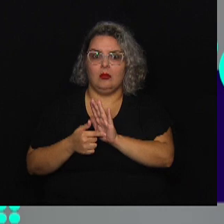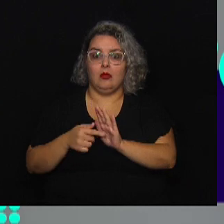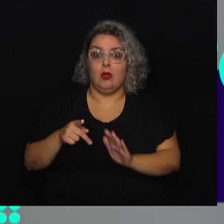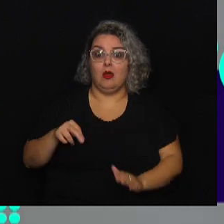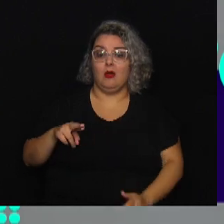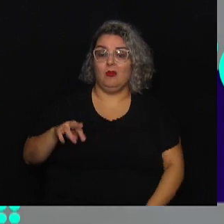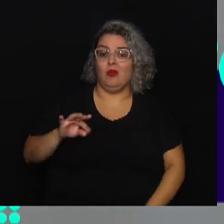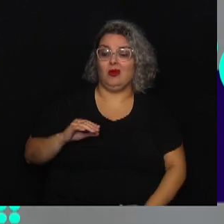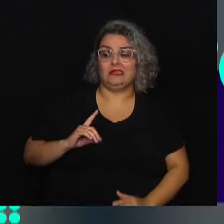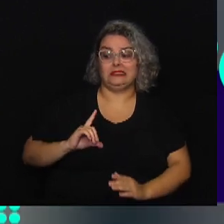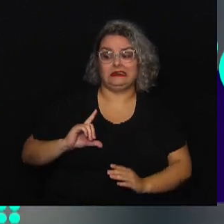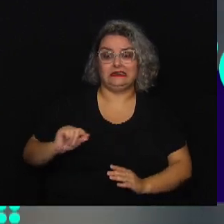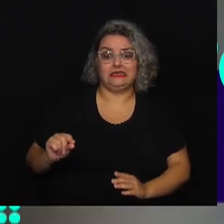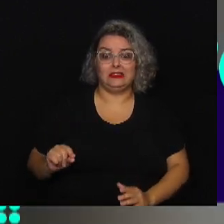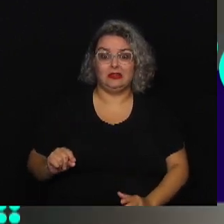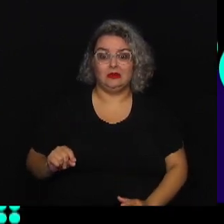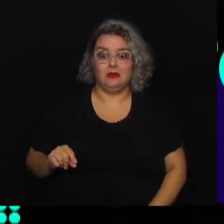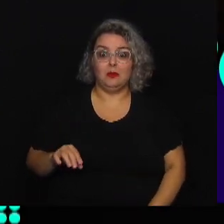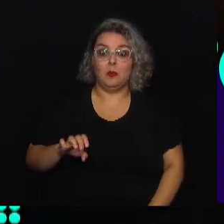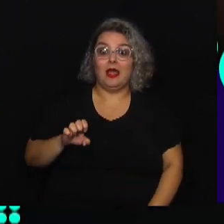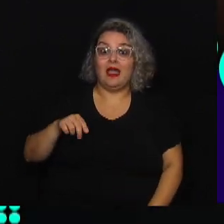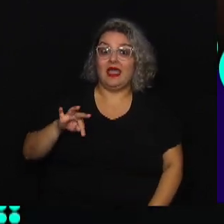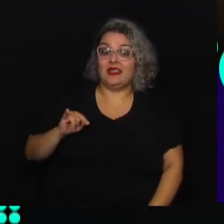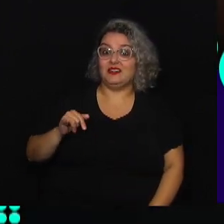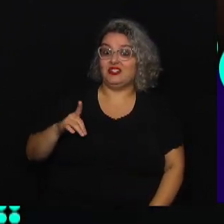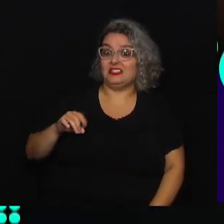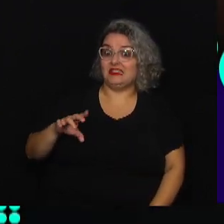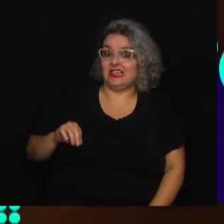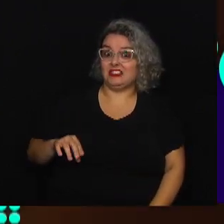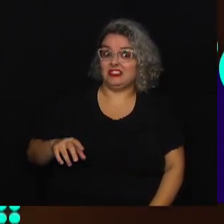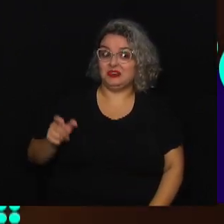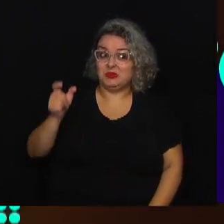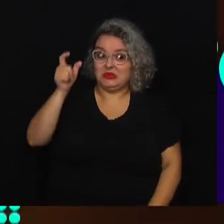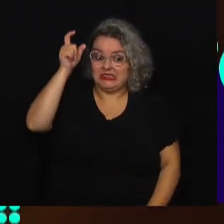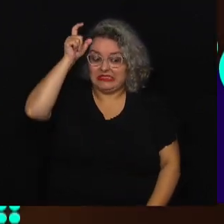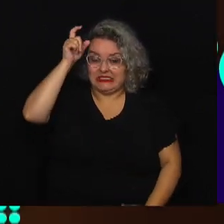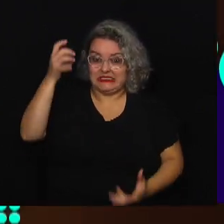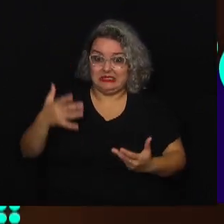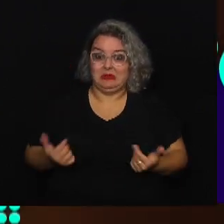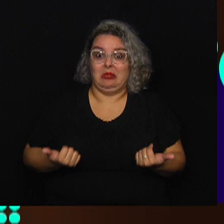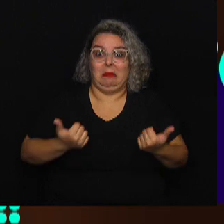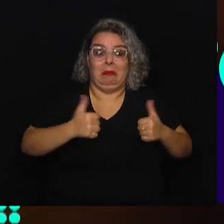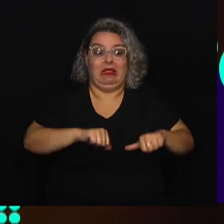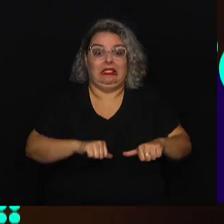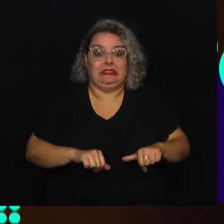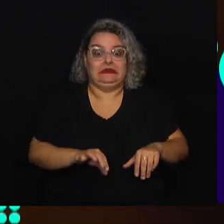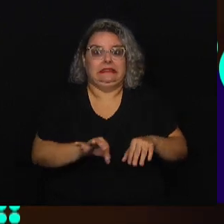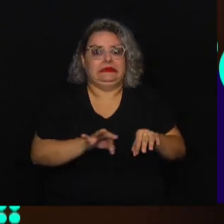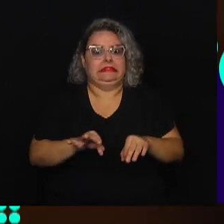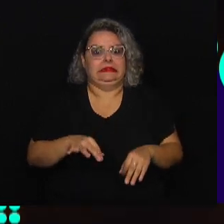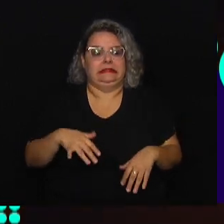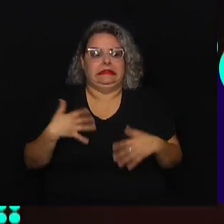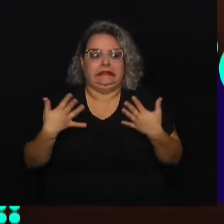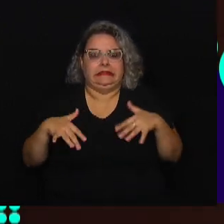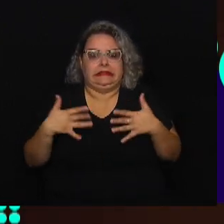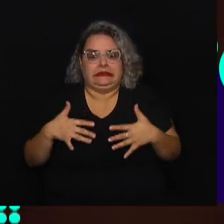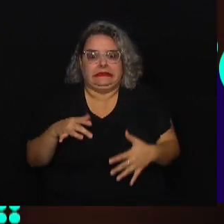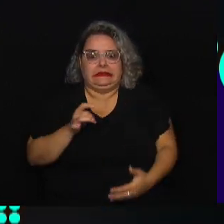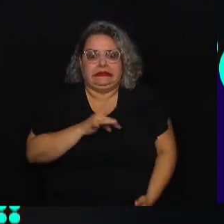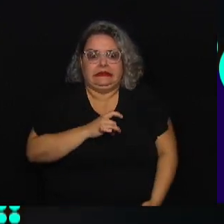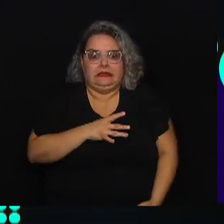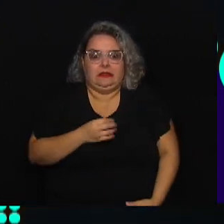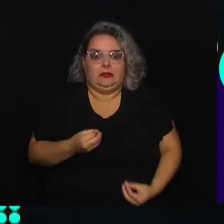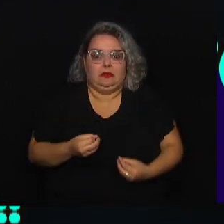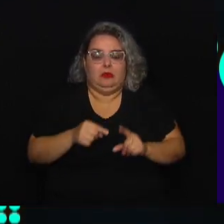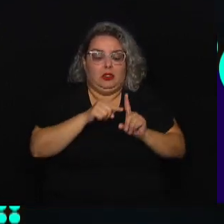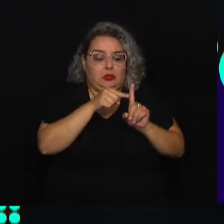saída para uma entidade demoníaca. Para piorar, essa força maligna tem planos sinistros para o feto de formação